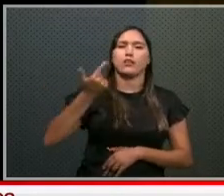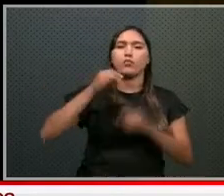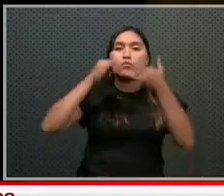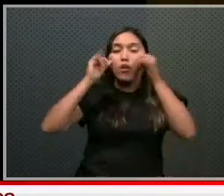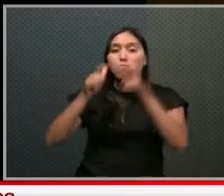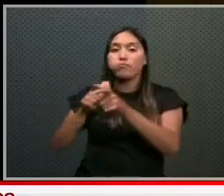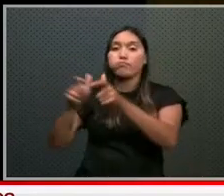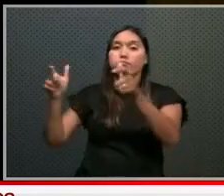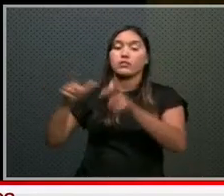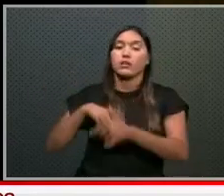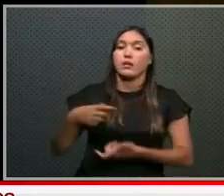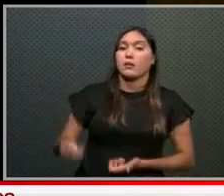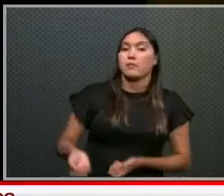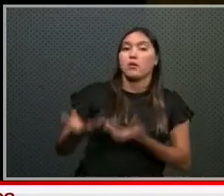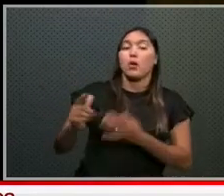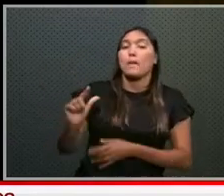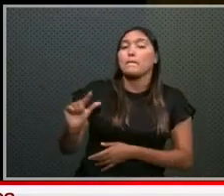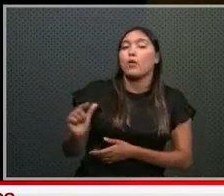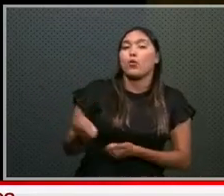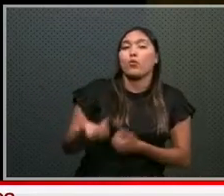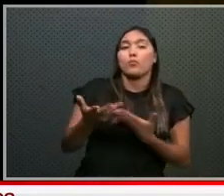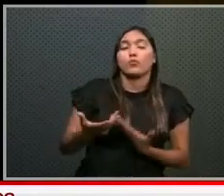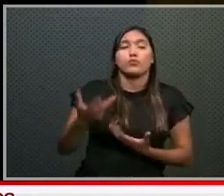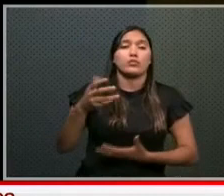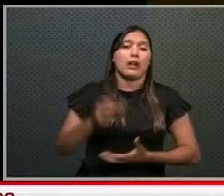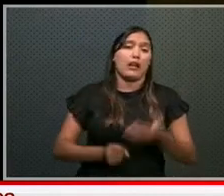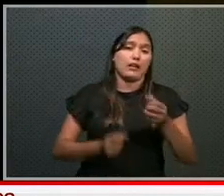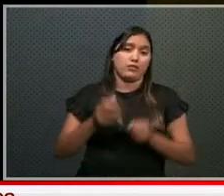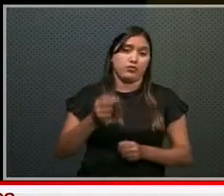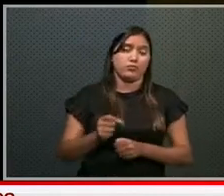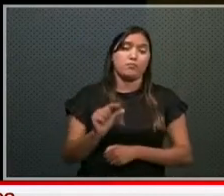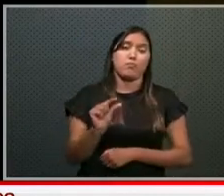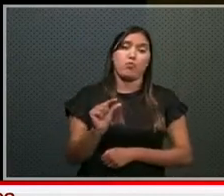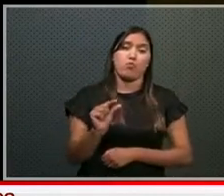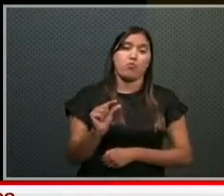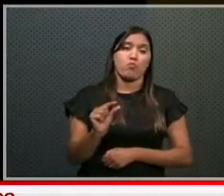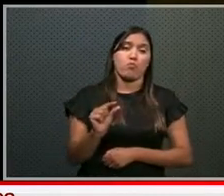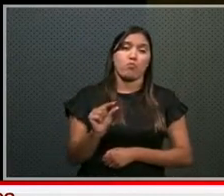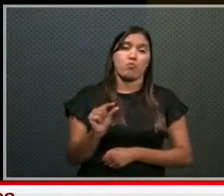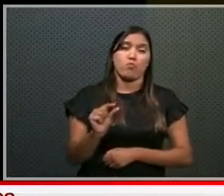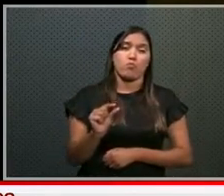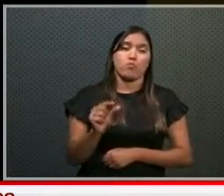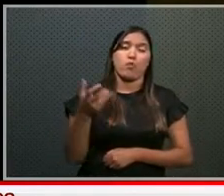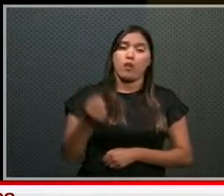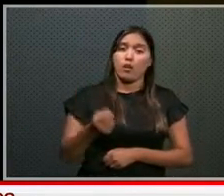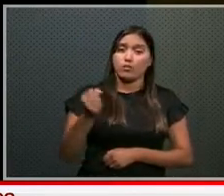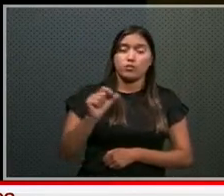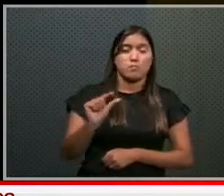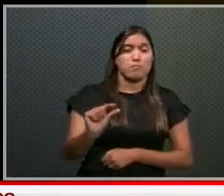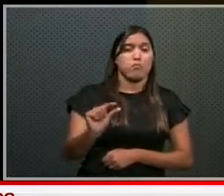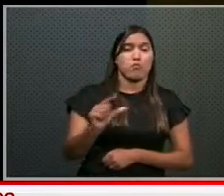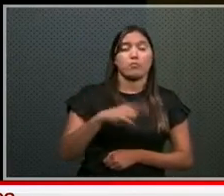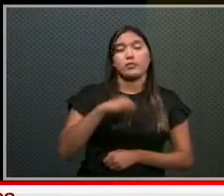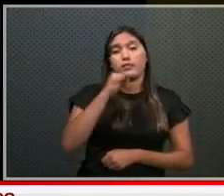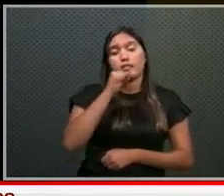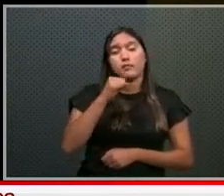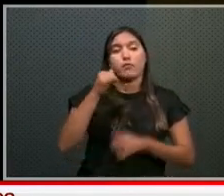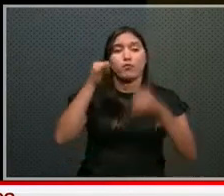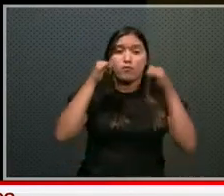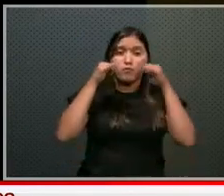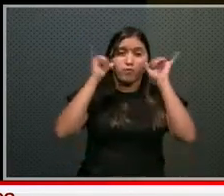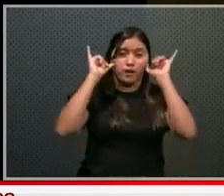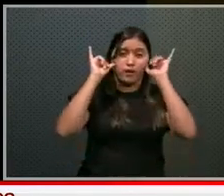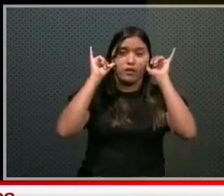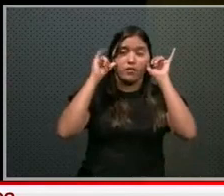produtores com baixíssima produtividade de leite Presidente Xavier cria uma vaca quase como um ente